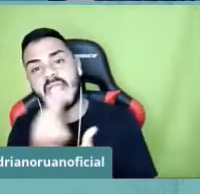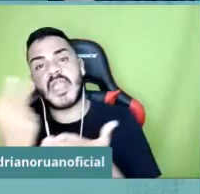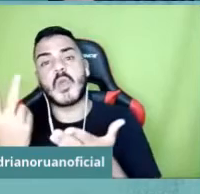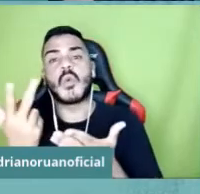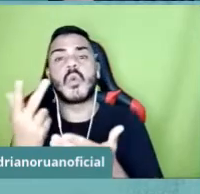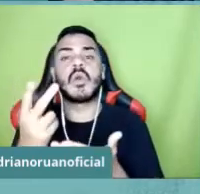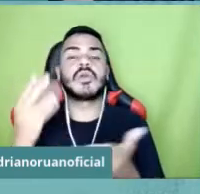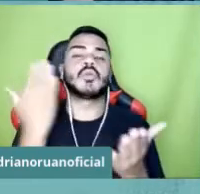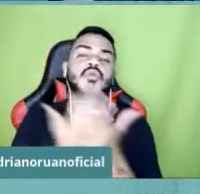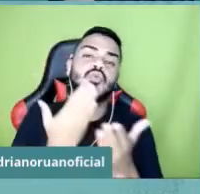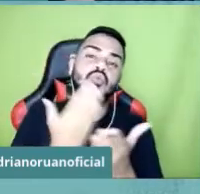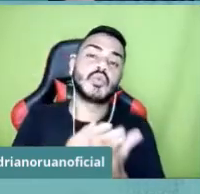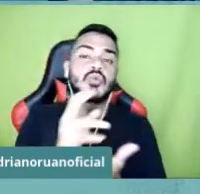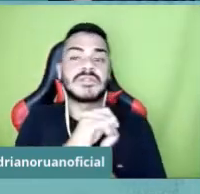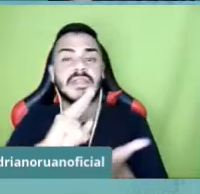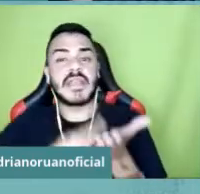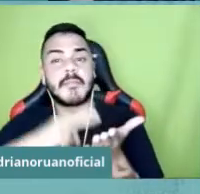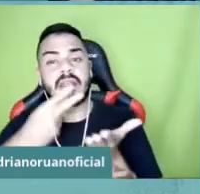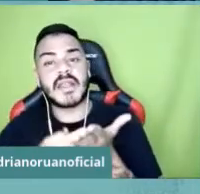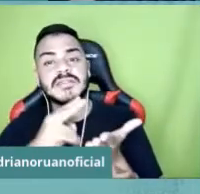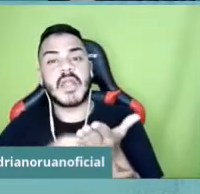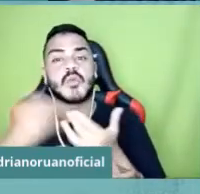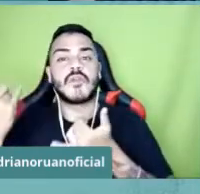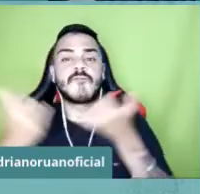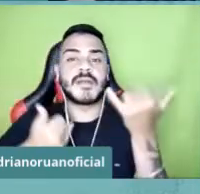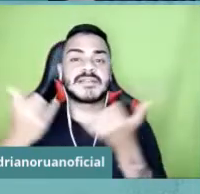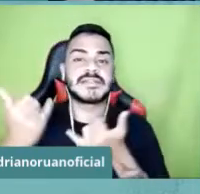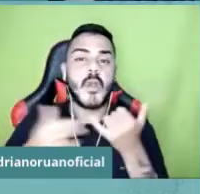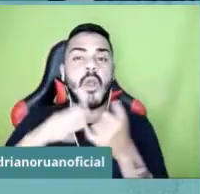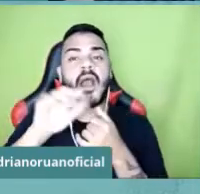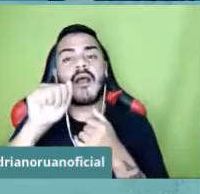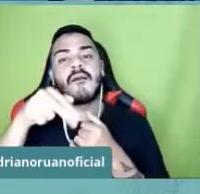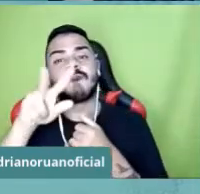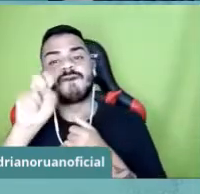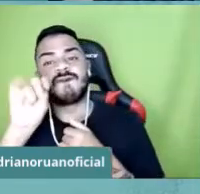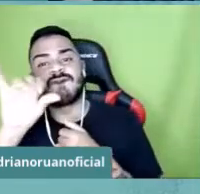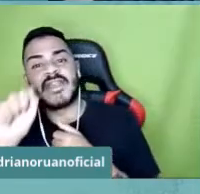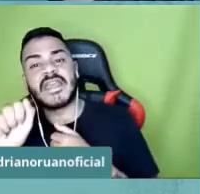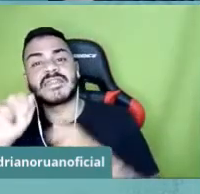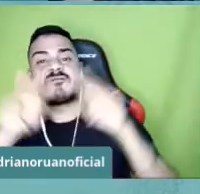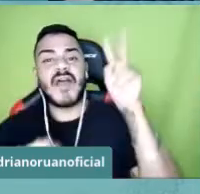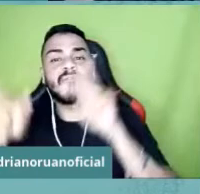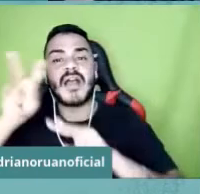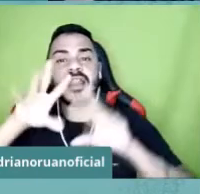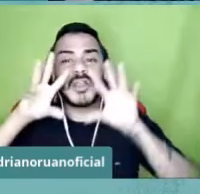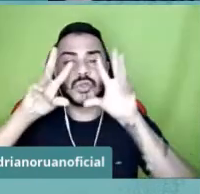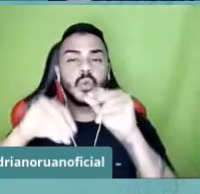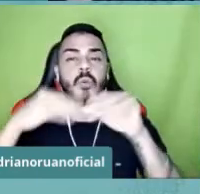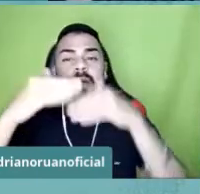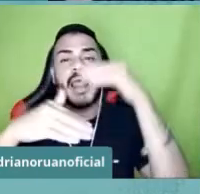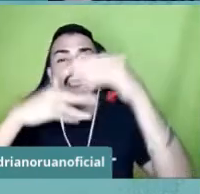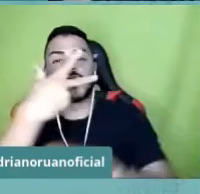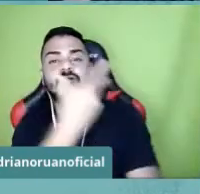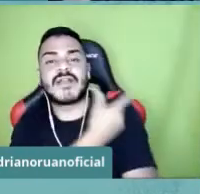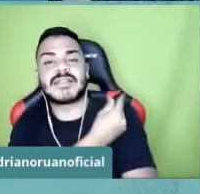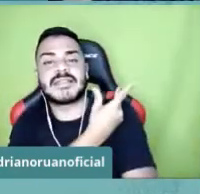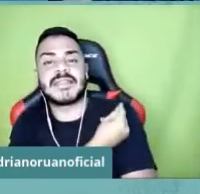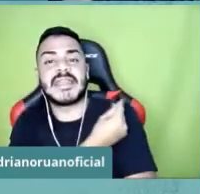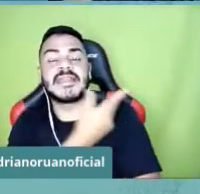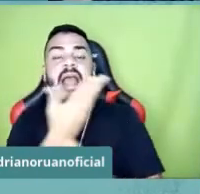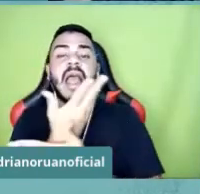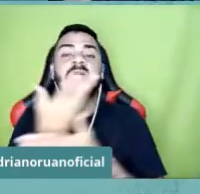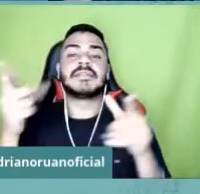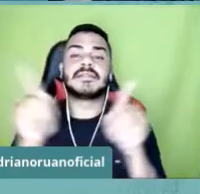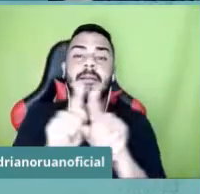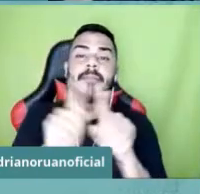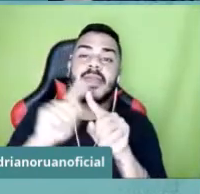nenhum erro de interpretação de dados. A Anvisa vai avaliar todo o processo de produção dessa vacina, e aí, a partir